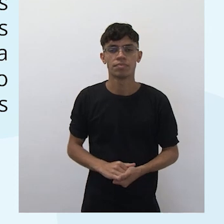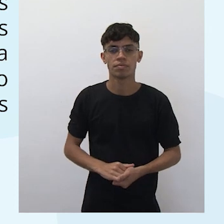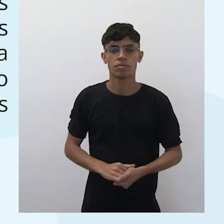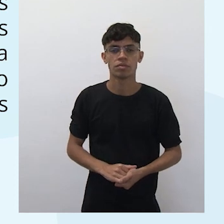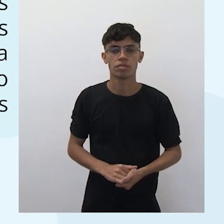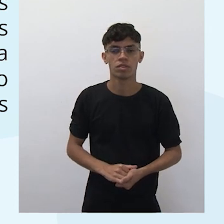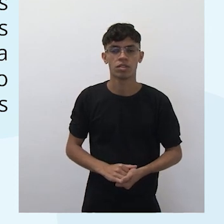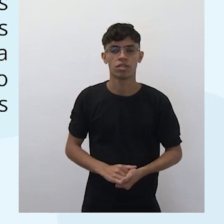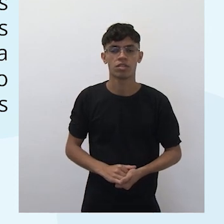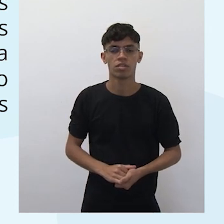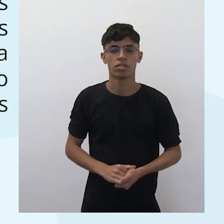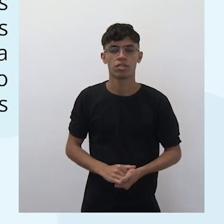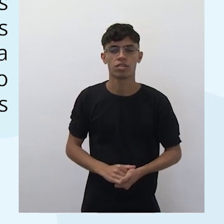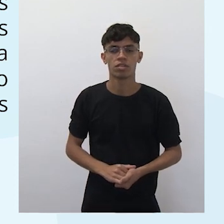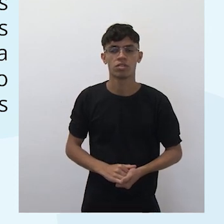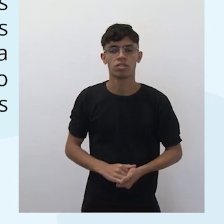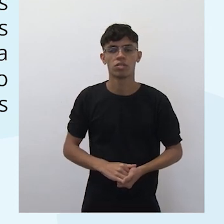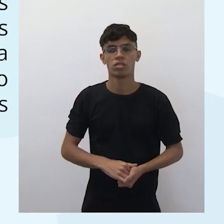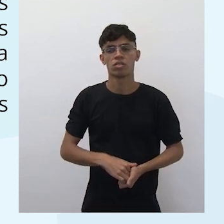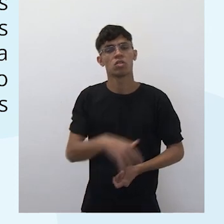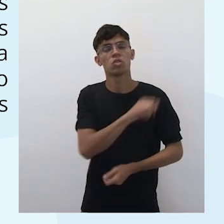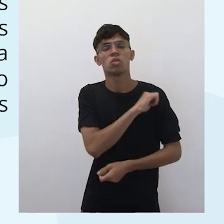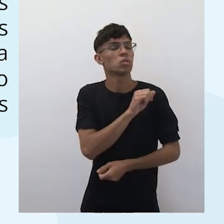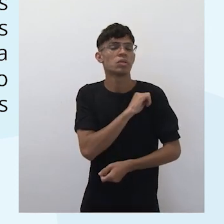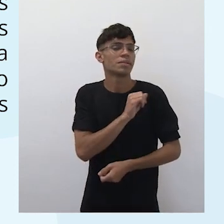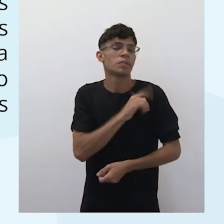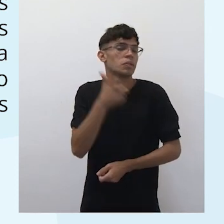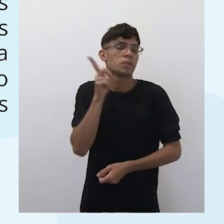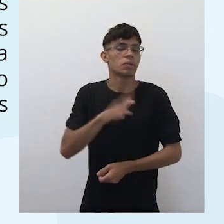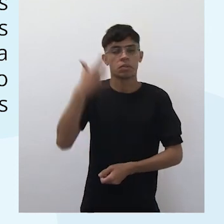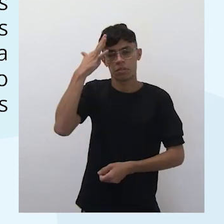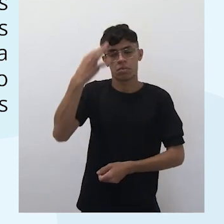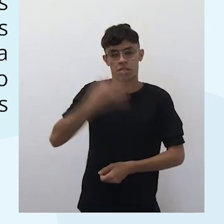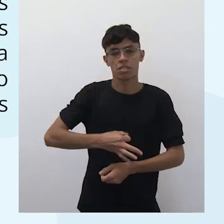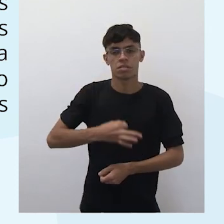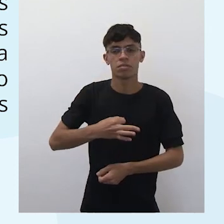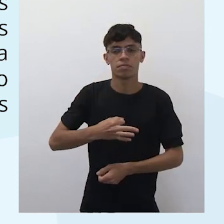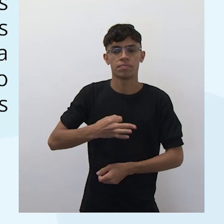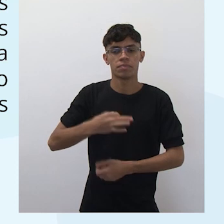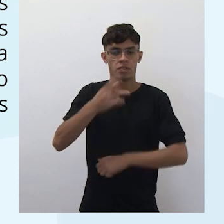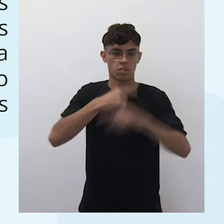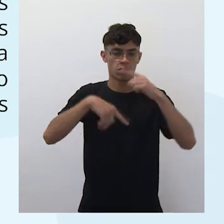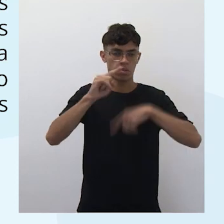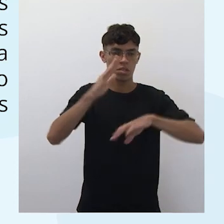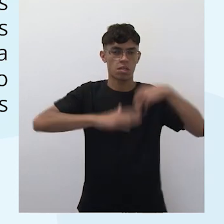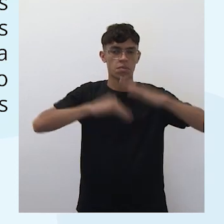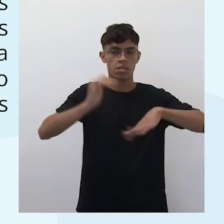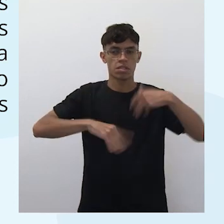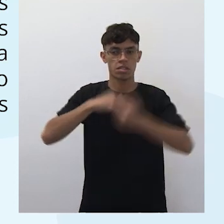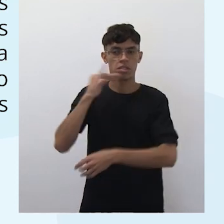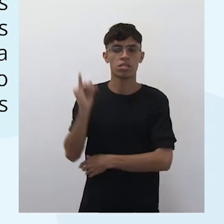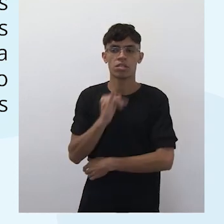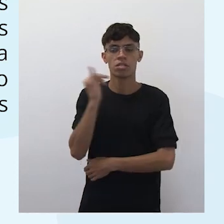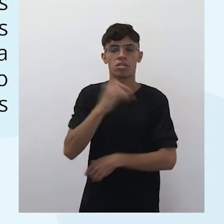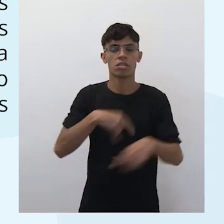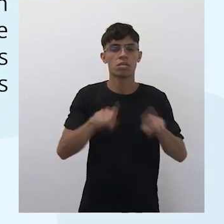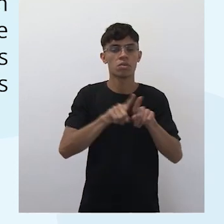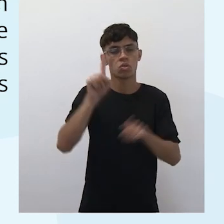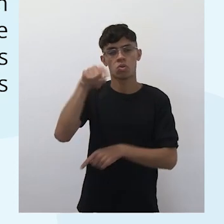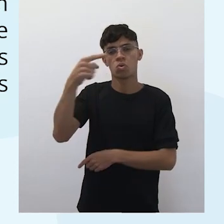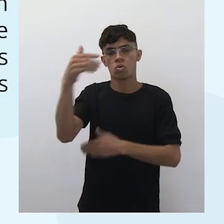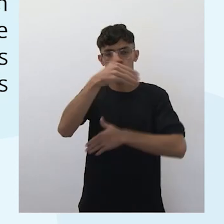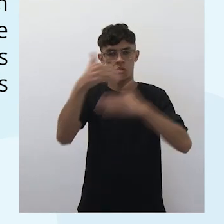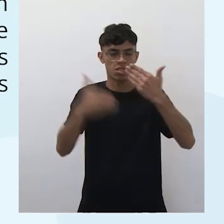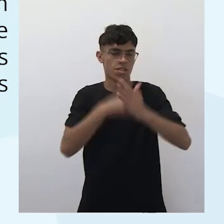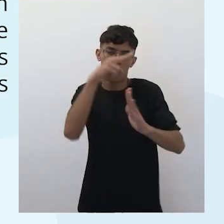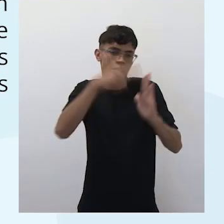do que os estudantes não assimilou durante o desenvolvimento das habilidades essenciais em questão. Tá? Nós temos também, que já no próximo slide, não